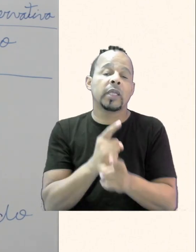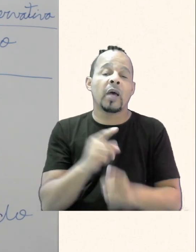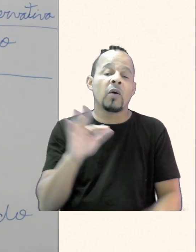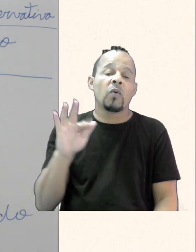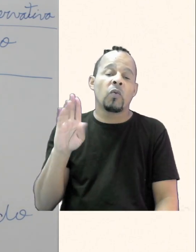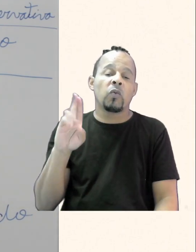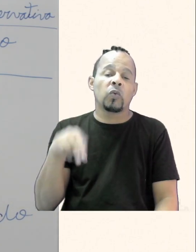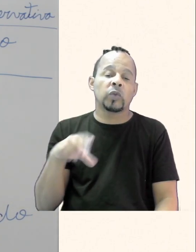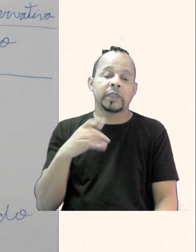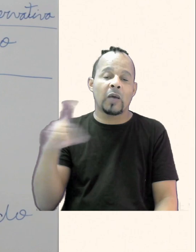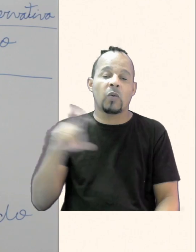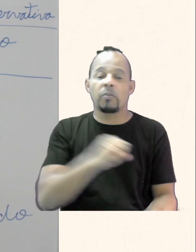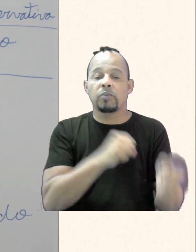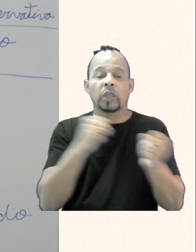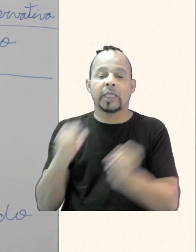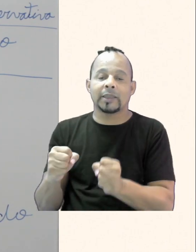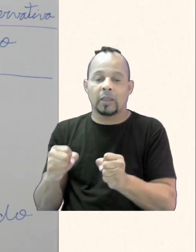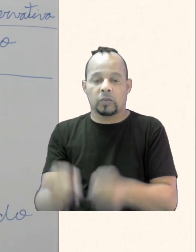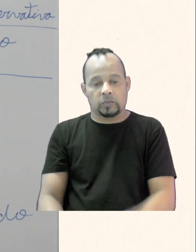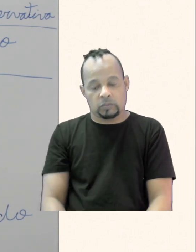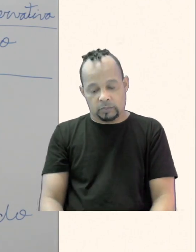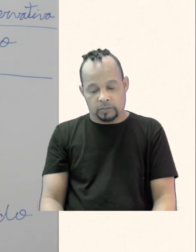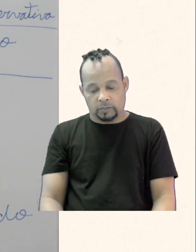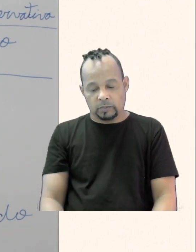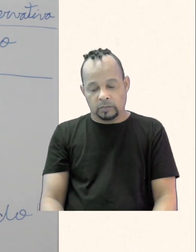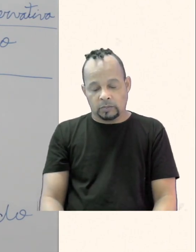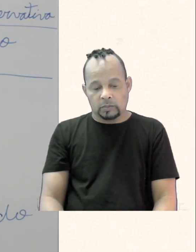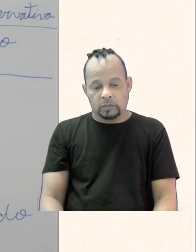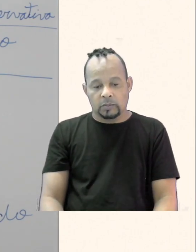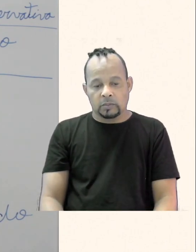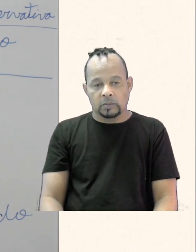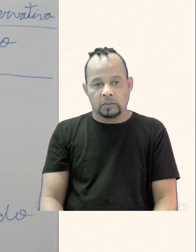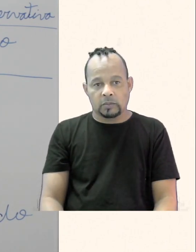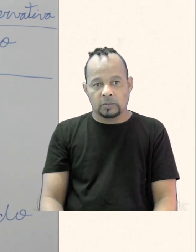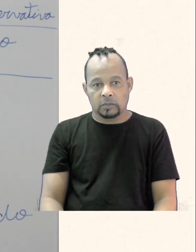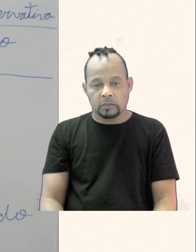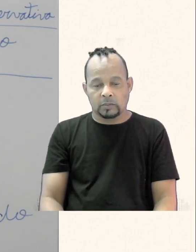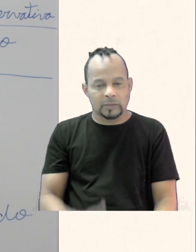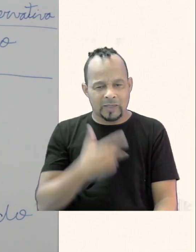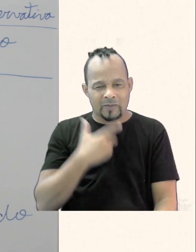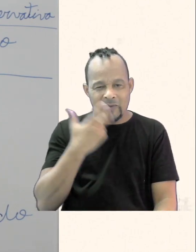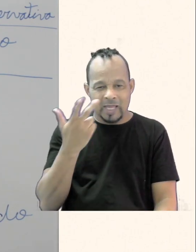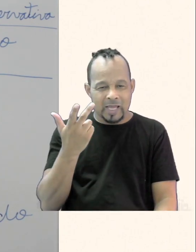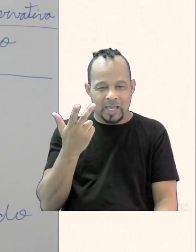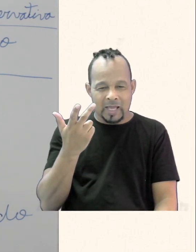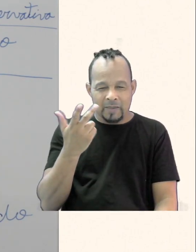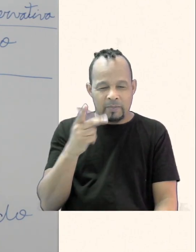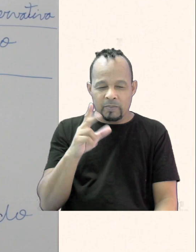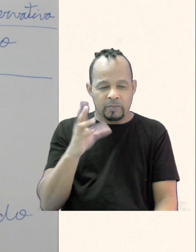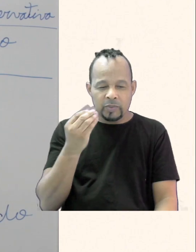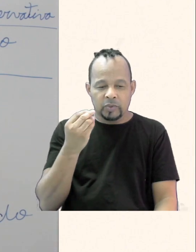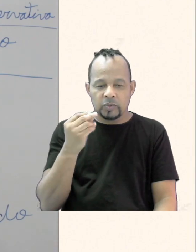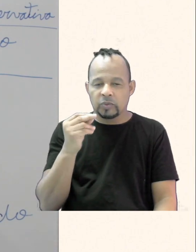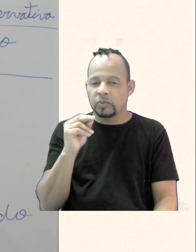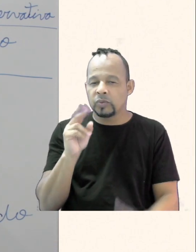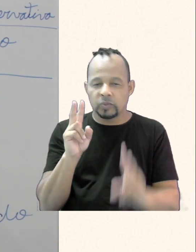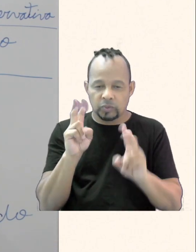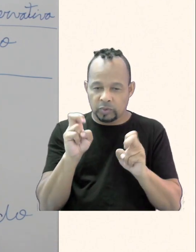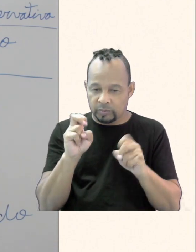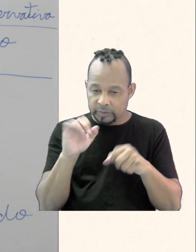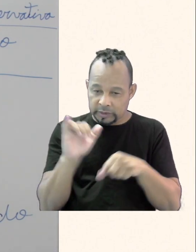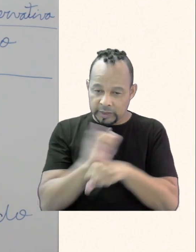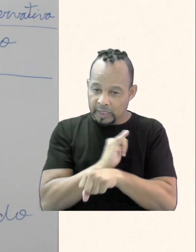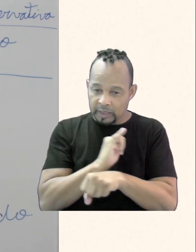potencial. Beleza? Muito bem. Não vou falar aqui de técnicas para encontrar a função potencial, porque,